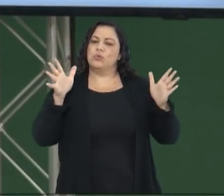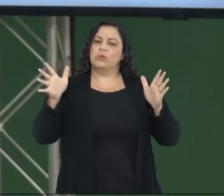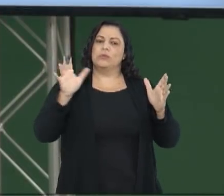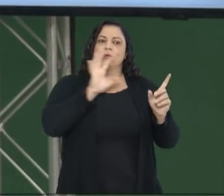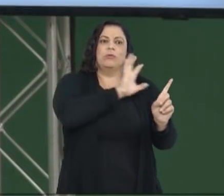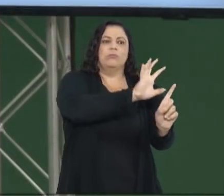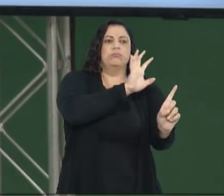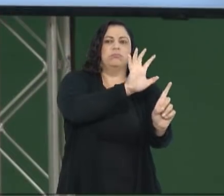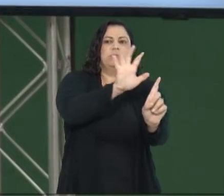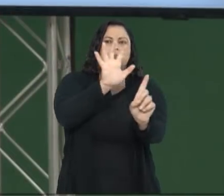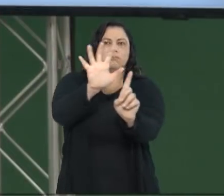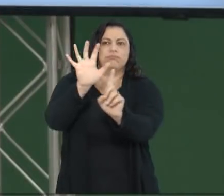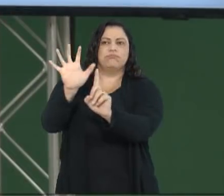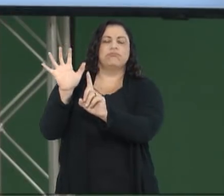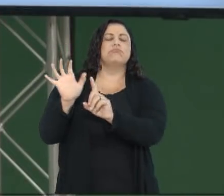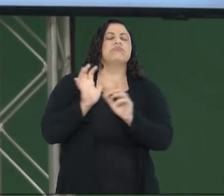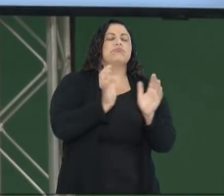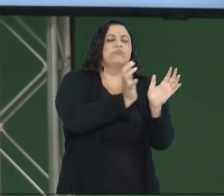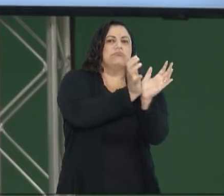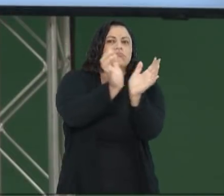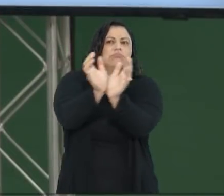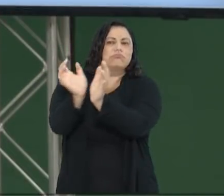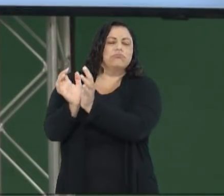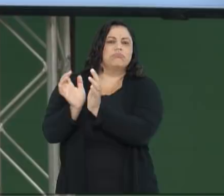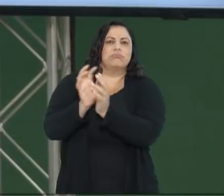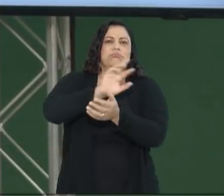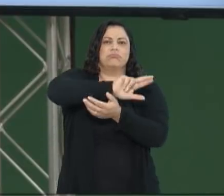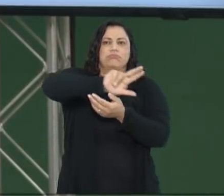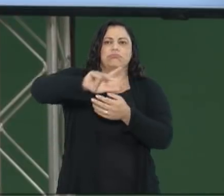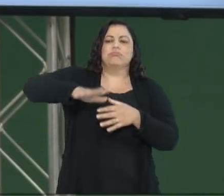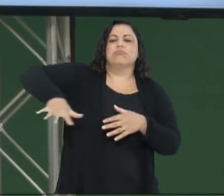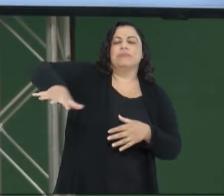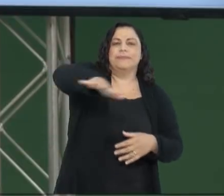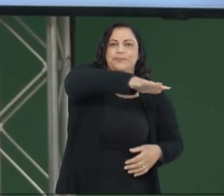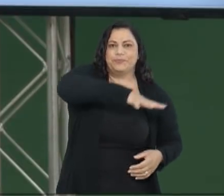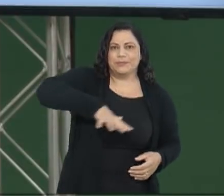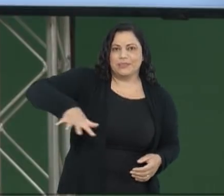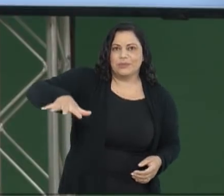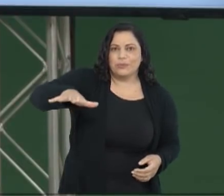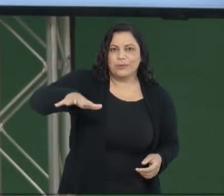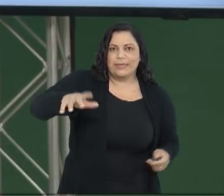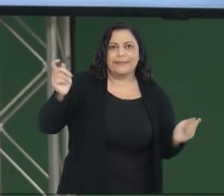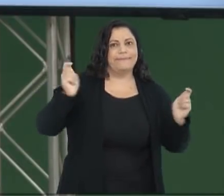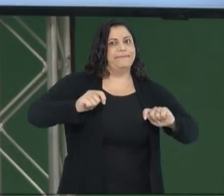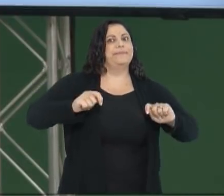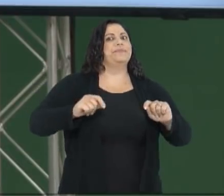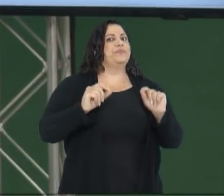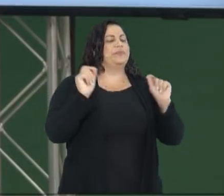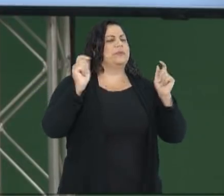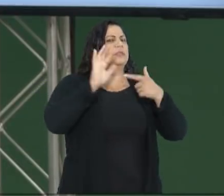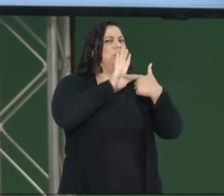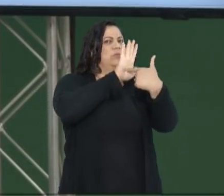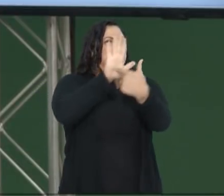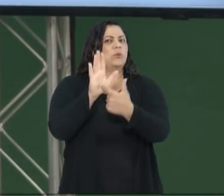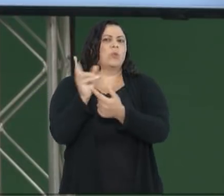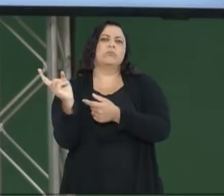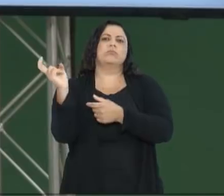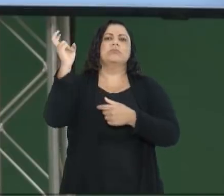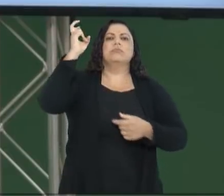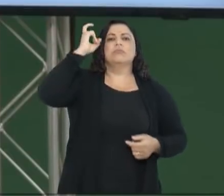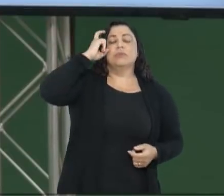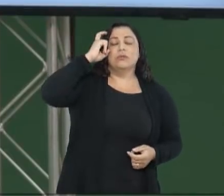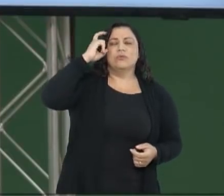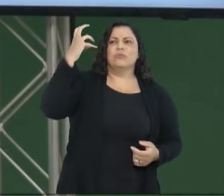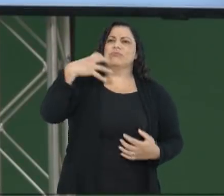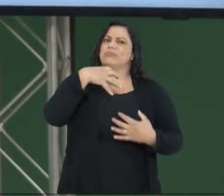de determinados grupos naquele espaço geográfico. E que isso se reflete na cultura, no